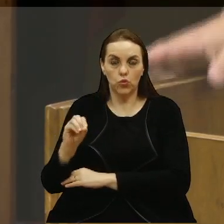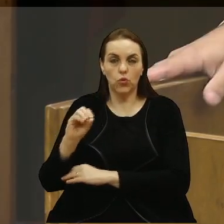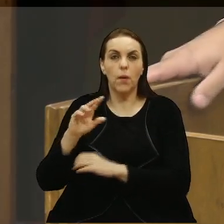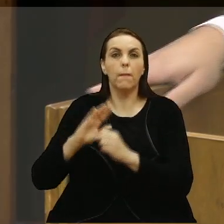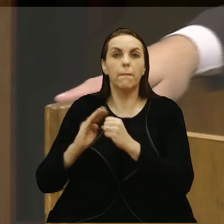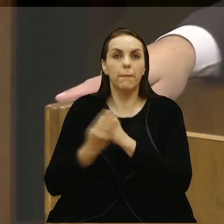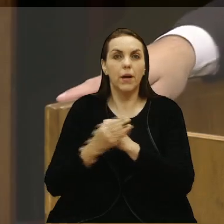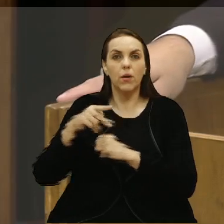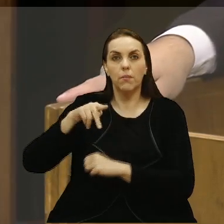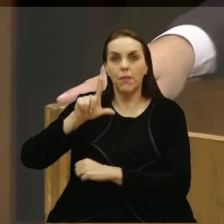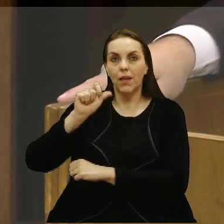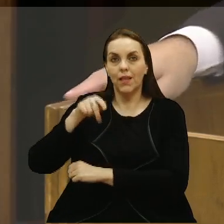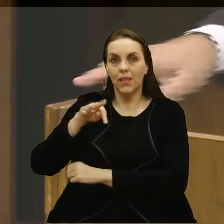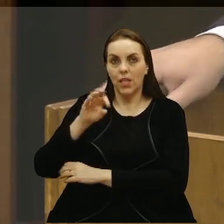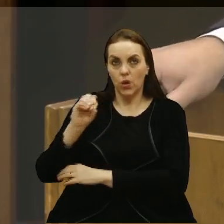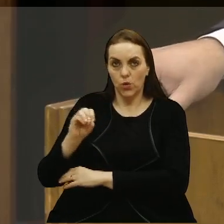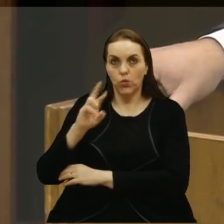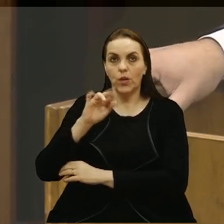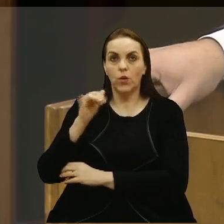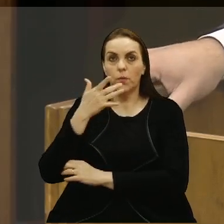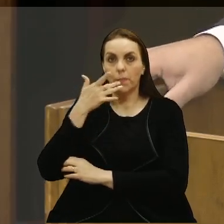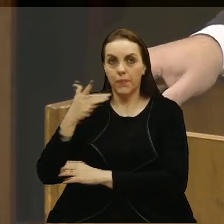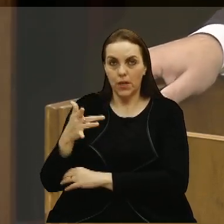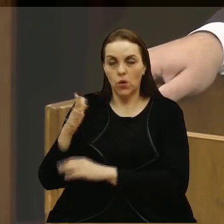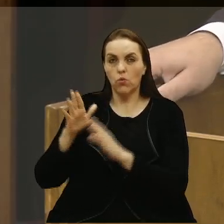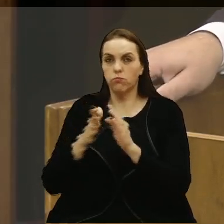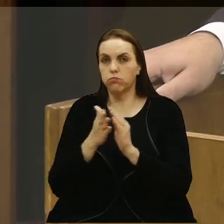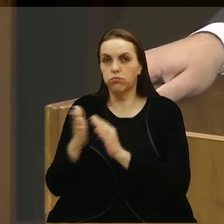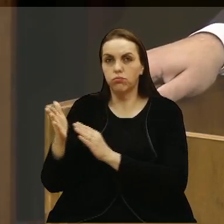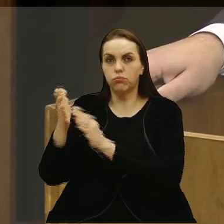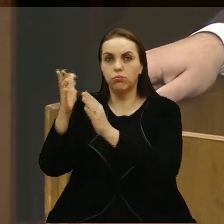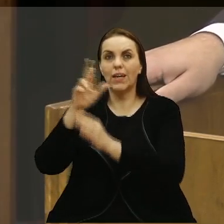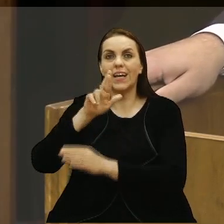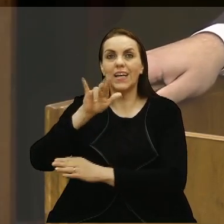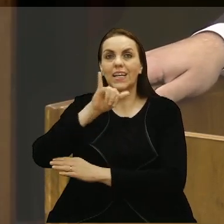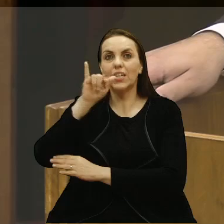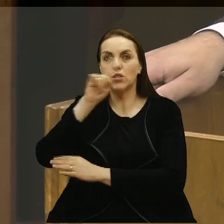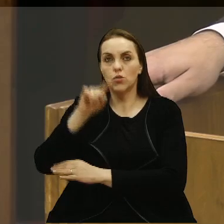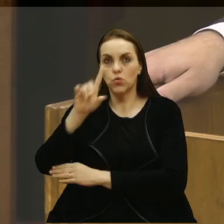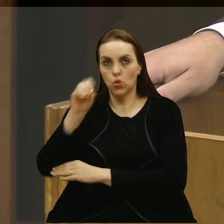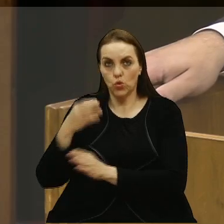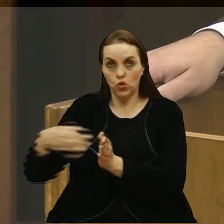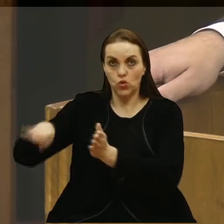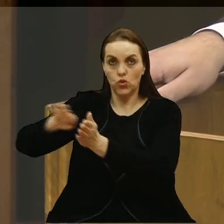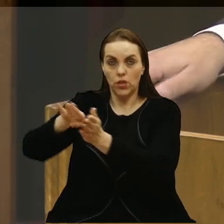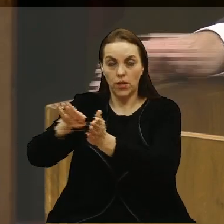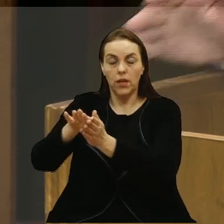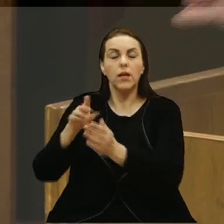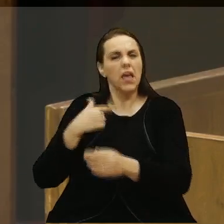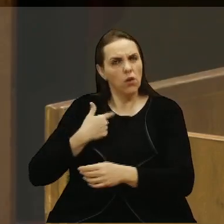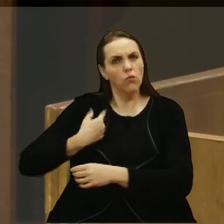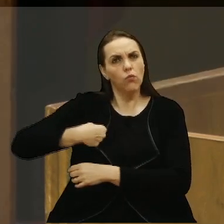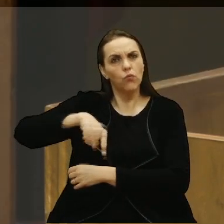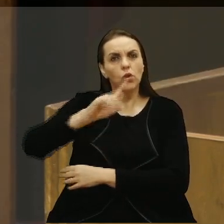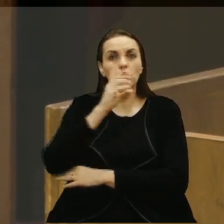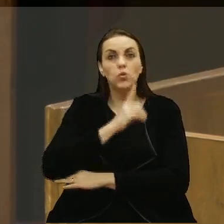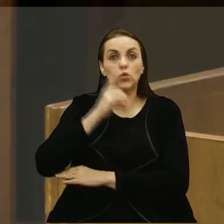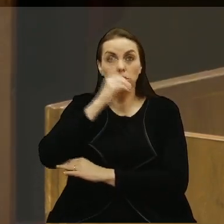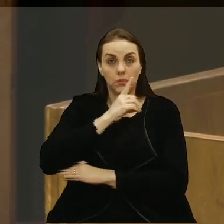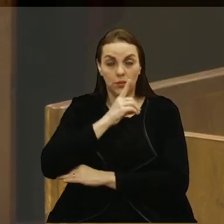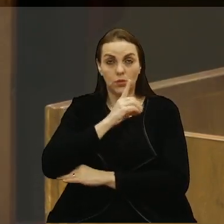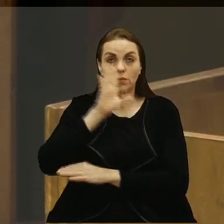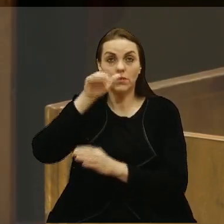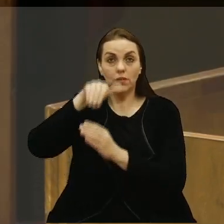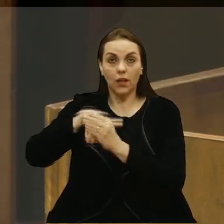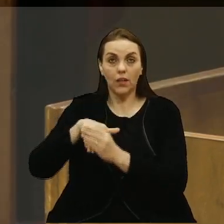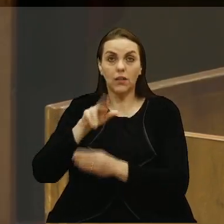vai sair lá no Risso. Eu passei na Benjamin Custódio domingo, no dia da eleição da UAB. Aquelas, tá cheio de